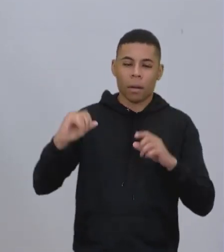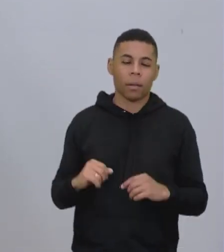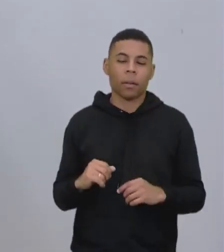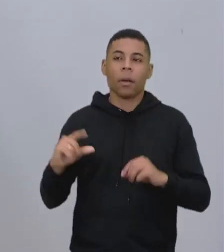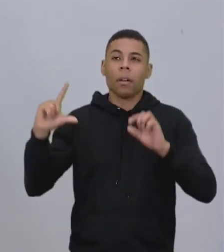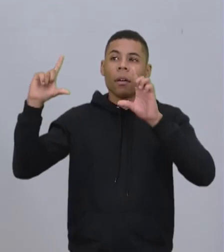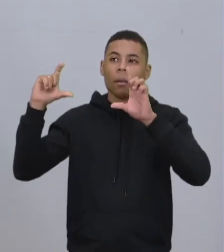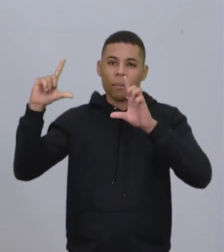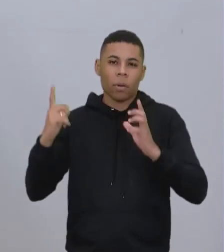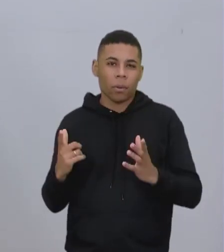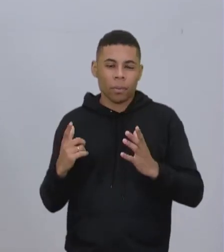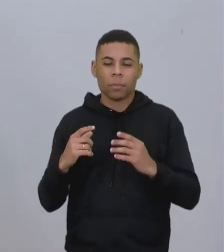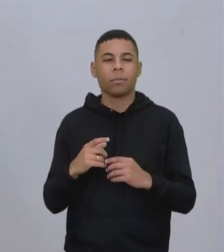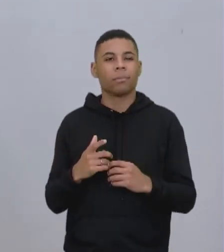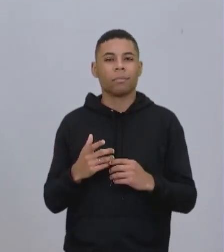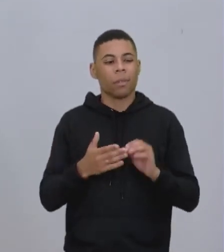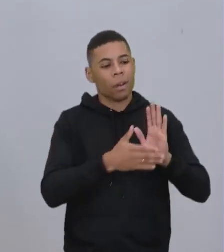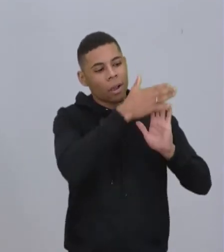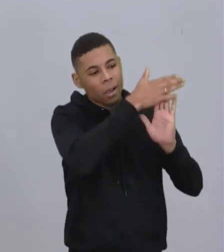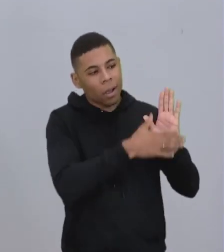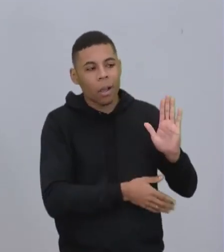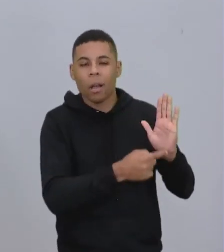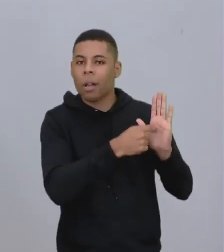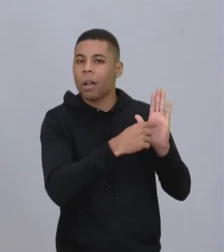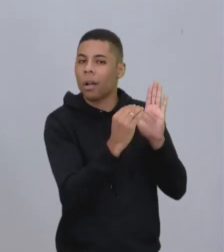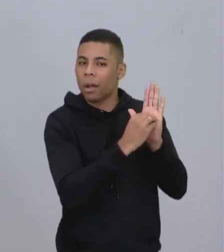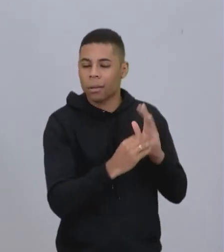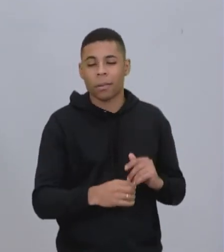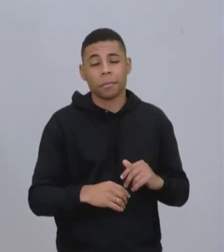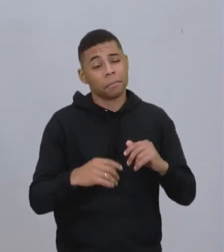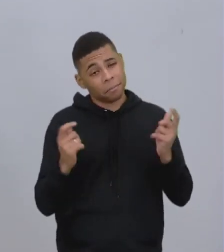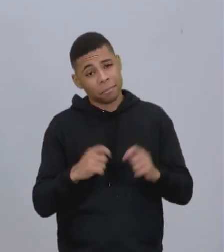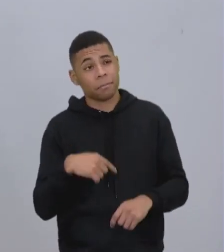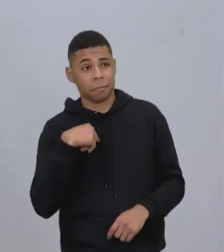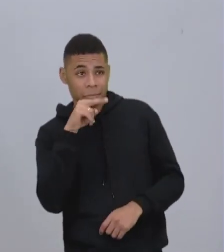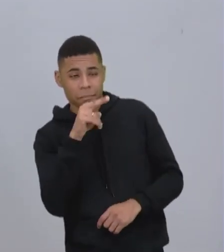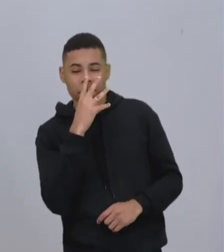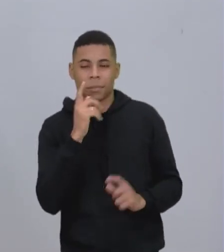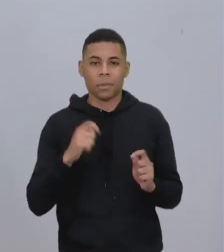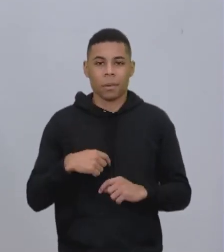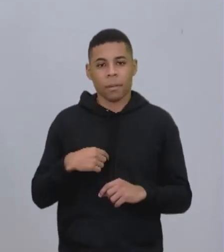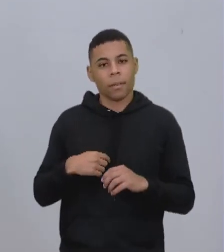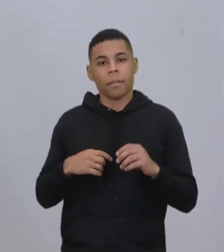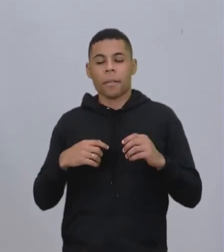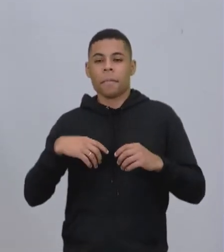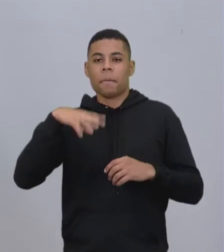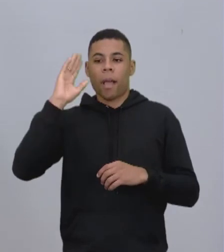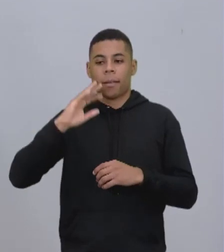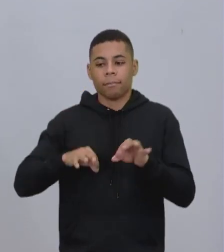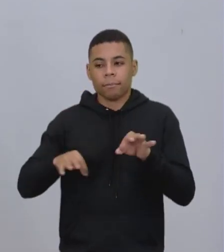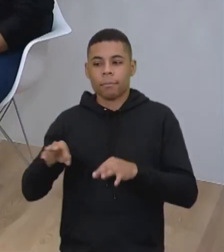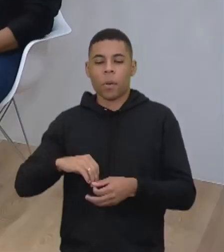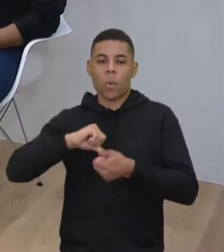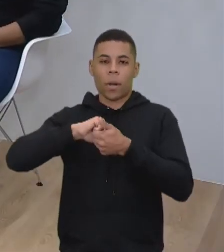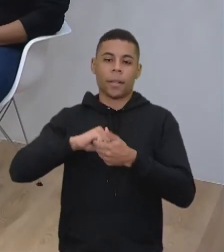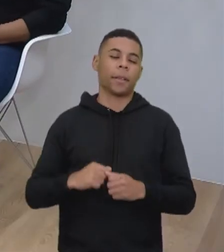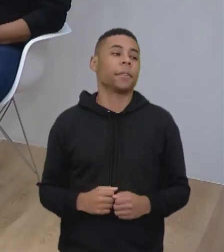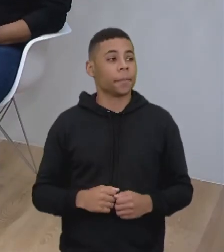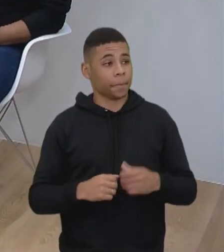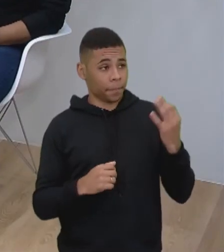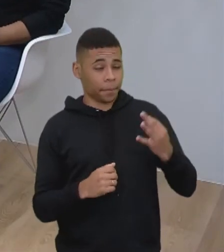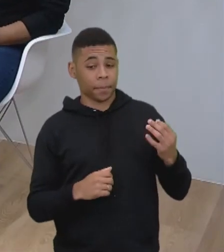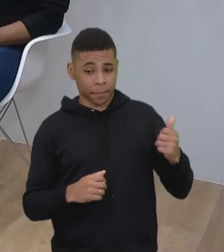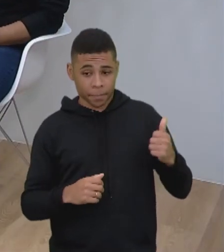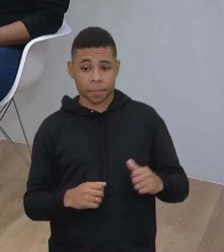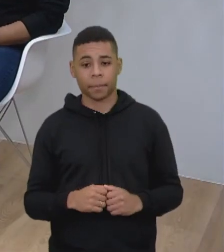ela se relaciona, a gente tem propriedade para fazer desenvolver um processo de criação com mais qualidade. Isso, perfeito. Por exemplo, você